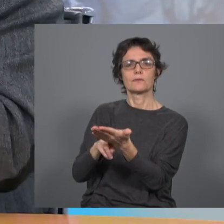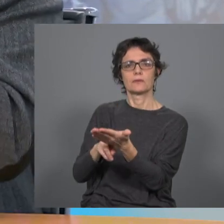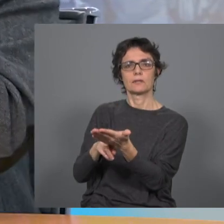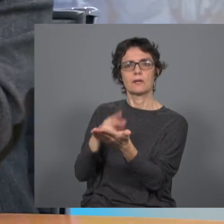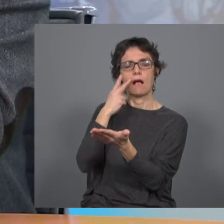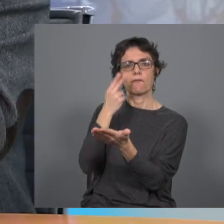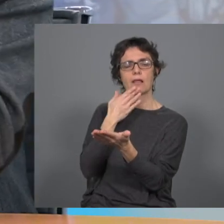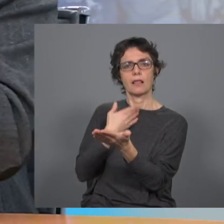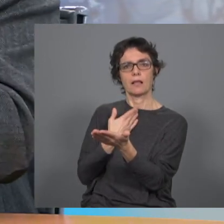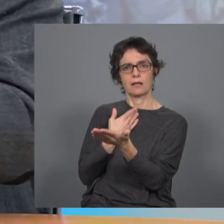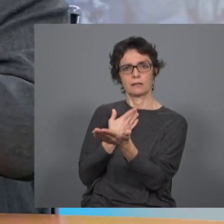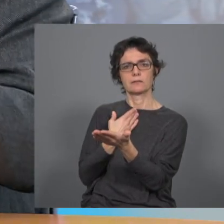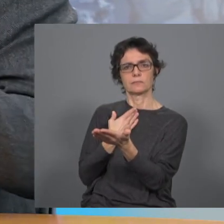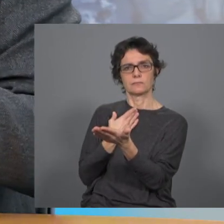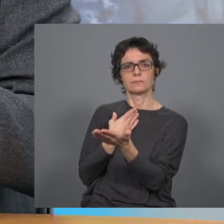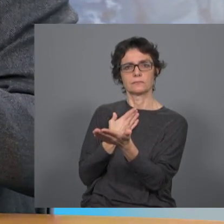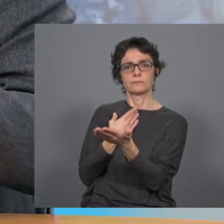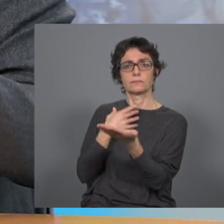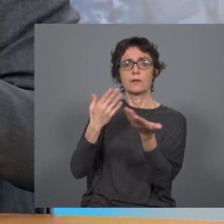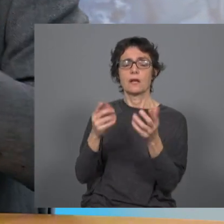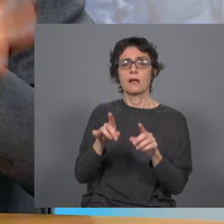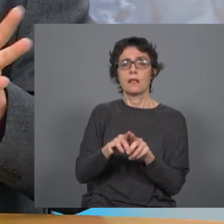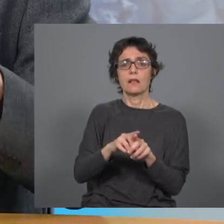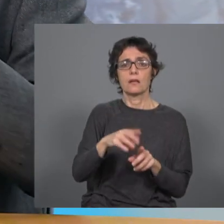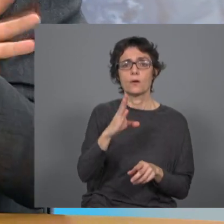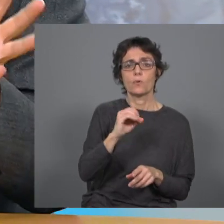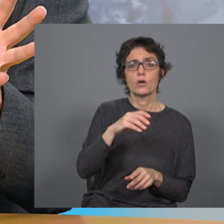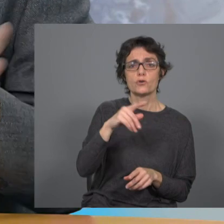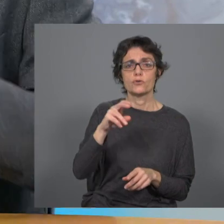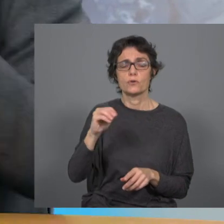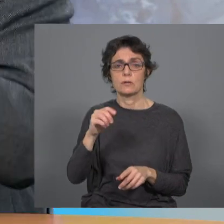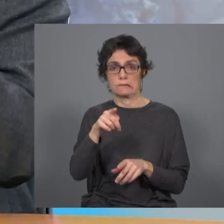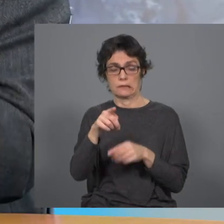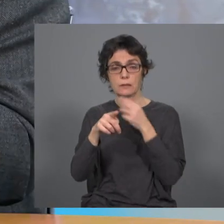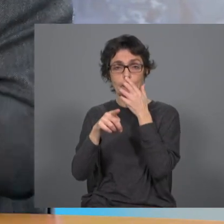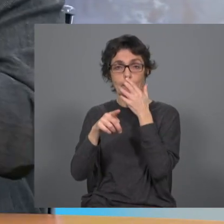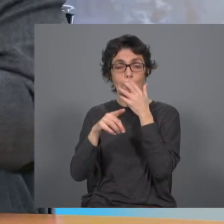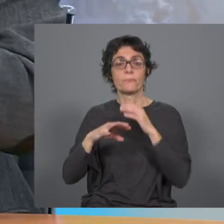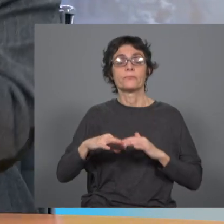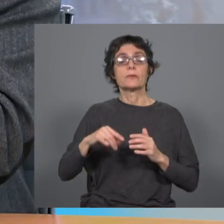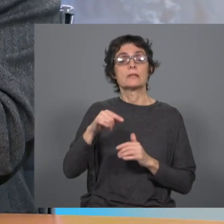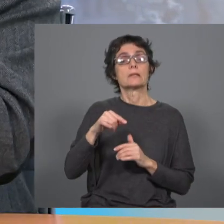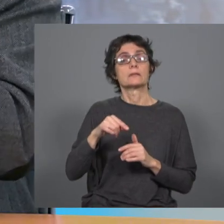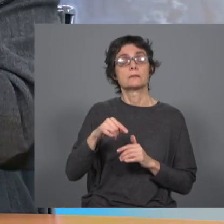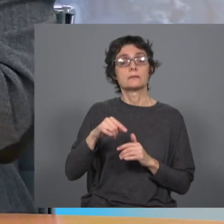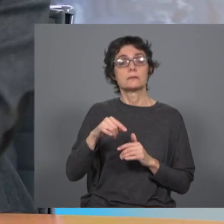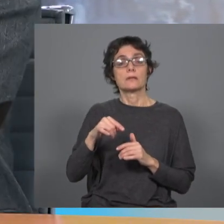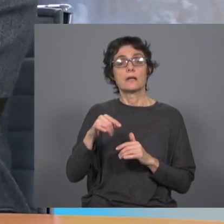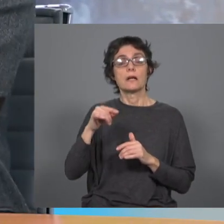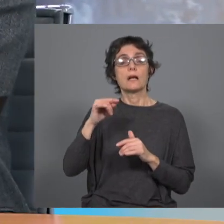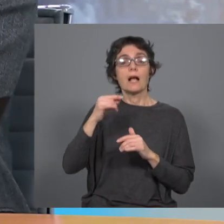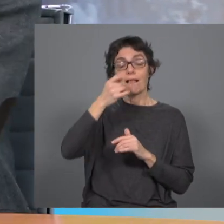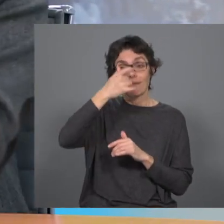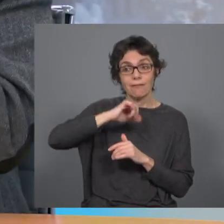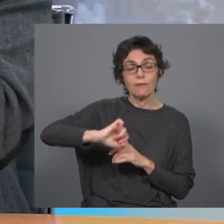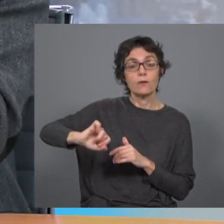diz, assim como Jonas esteve 3 dias no ventre da baleia, assim o Filho do Homem estará 3 dias no seio da